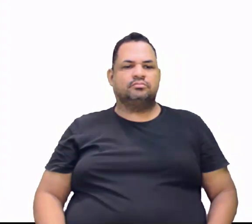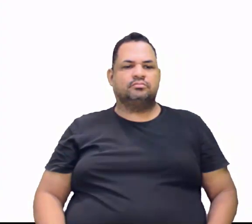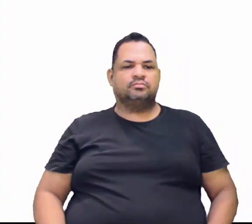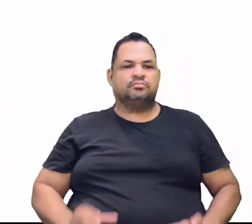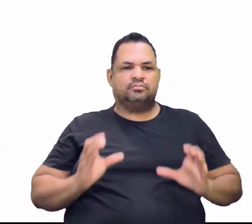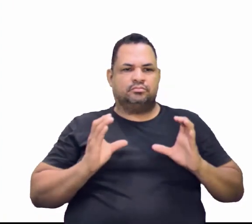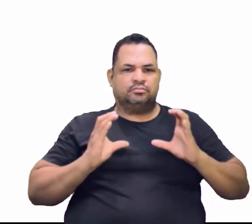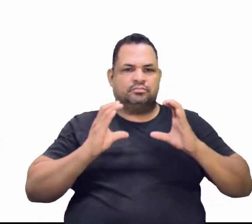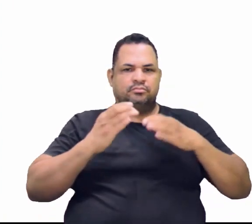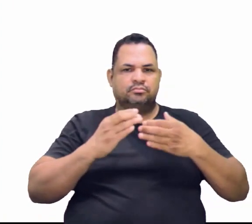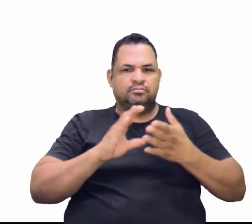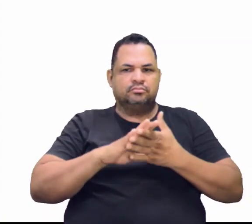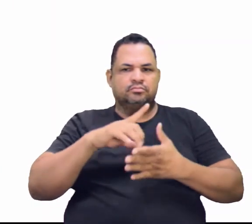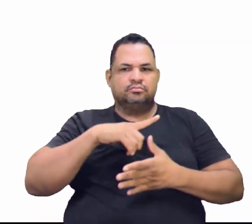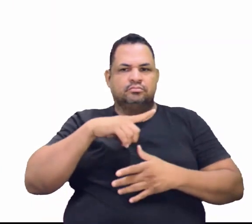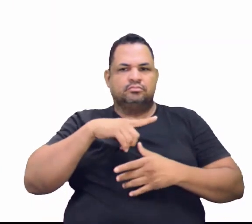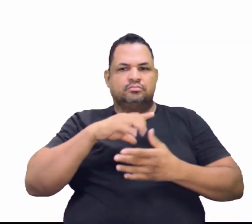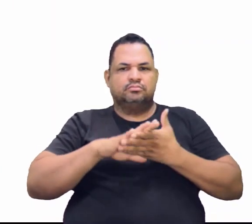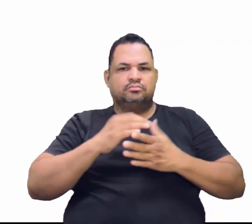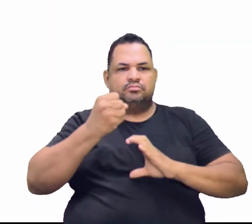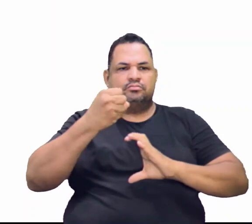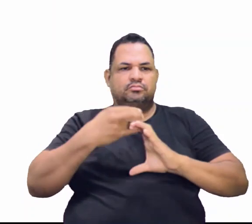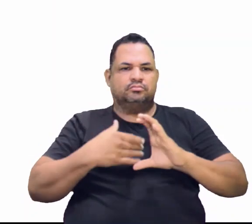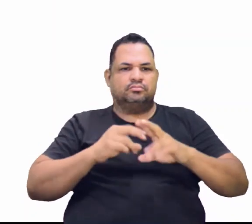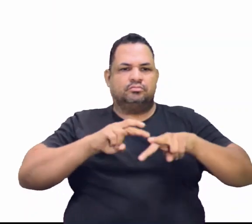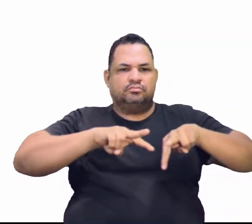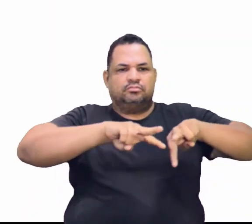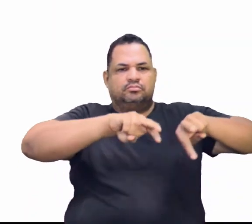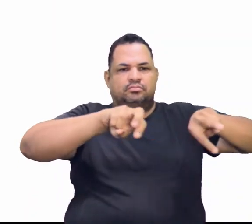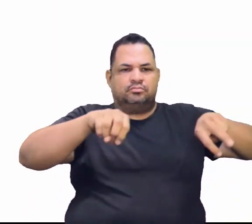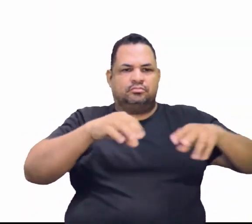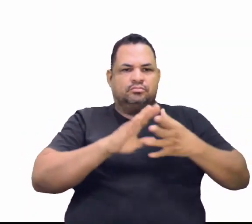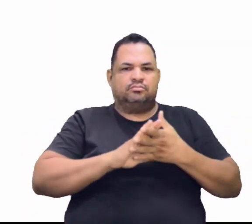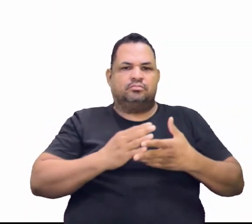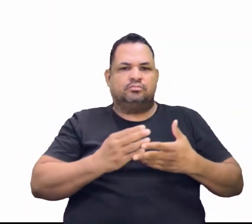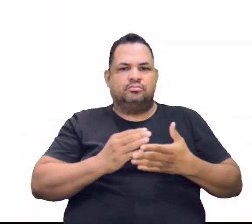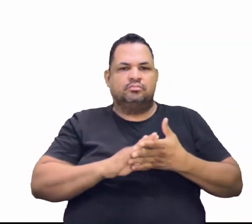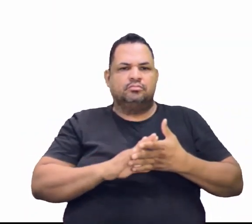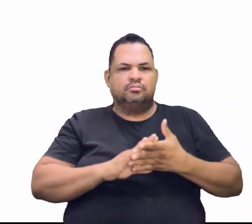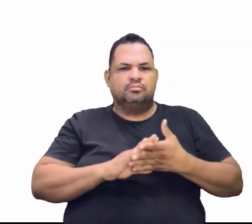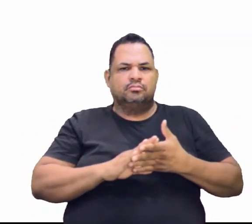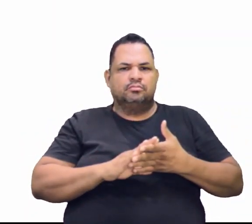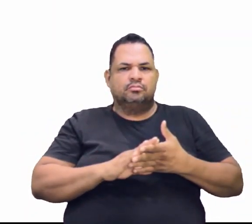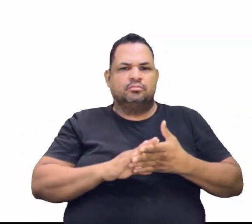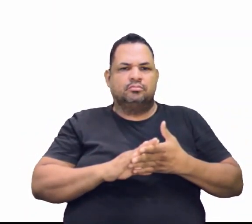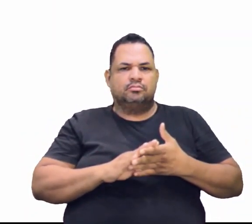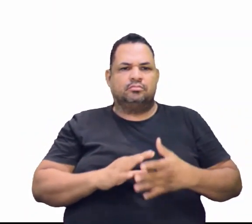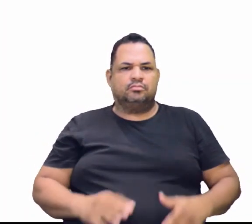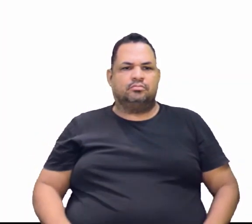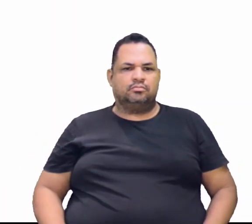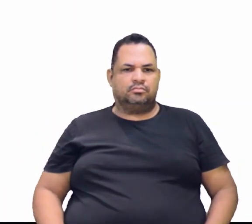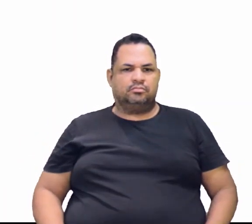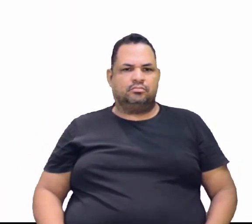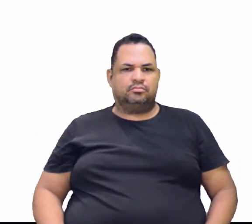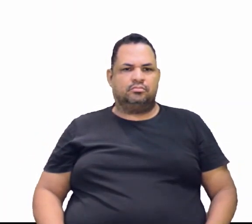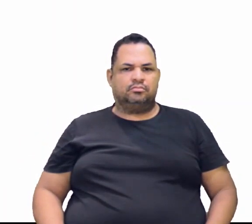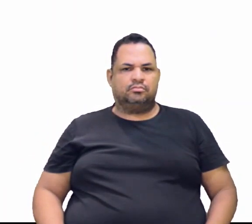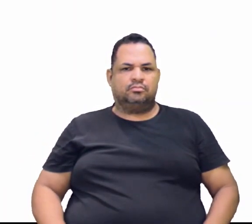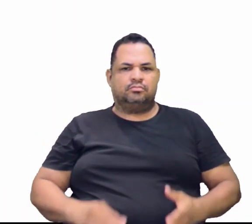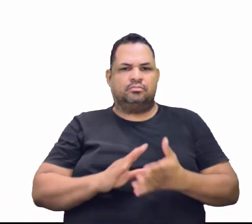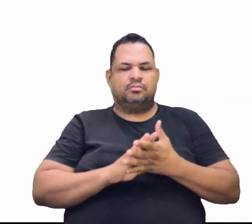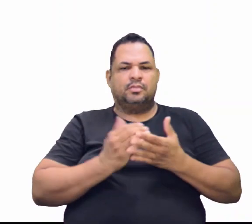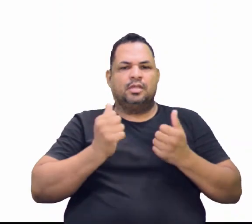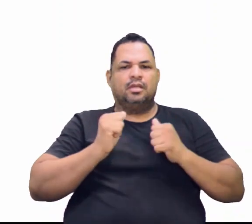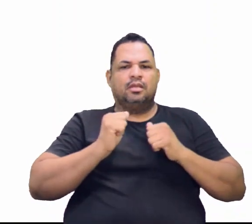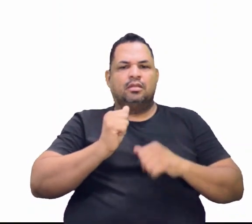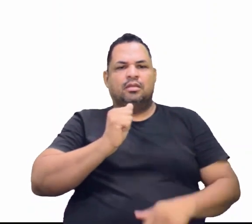A comissão também se atribuía a função de exploração tecnológica e antropológica, o